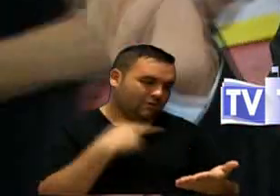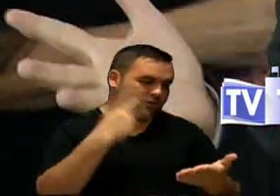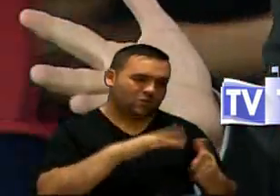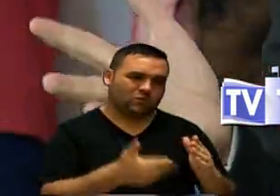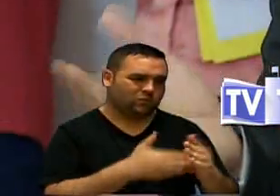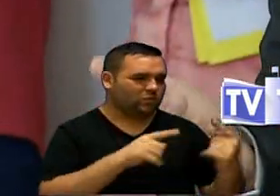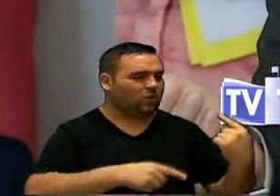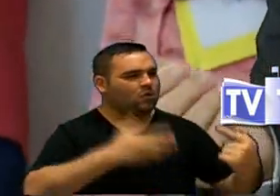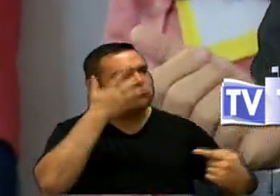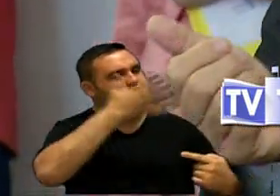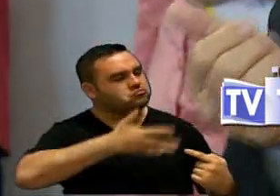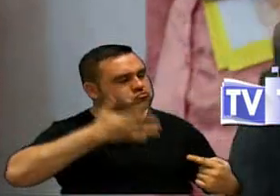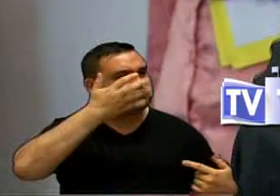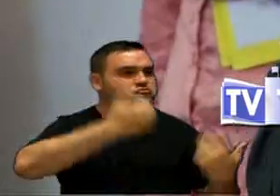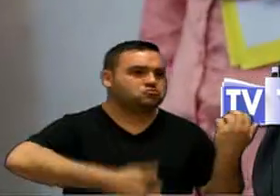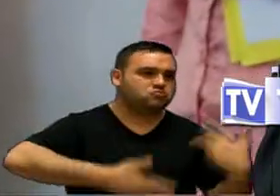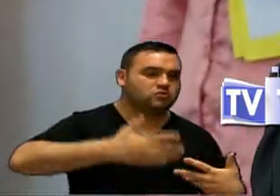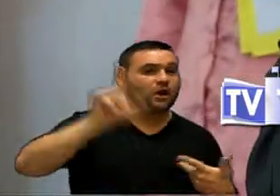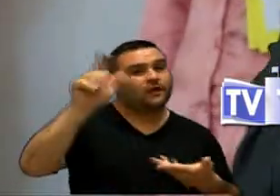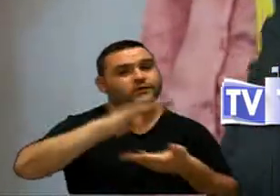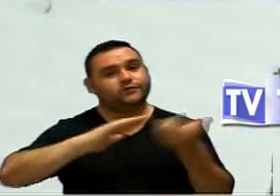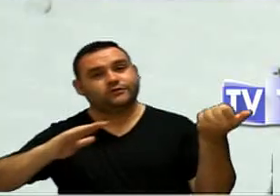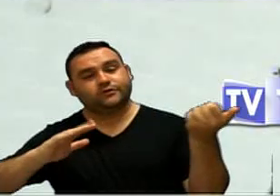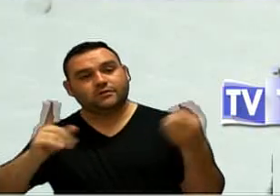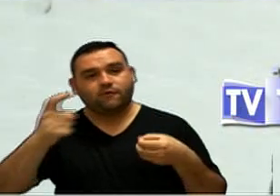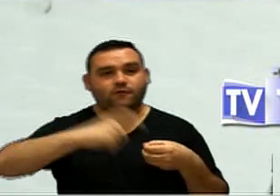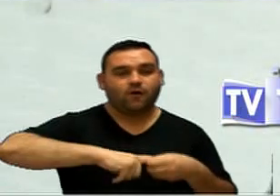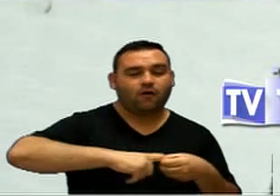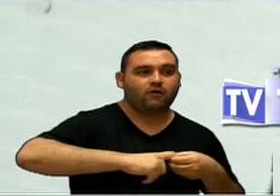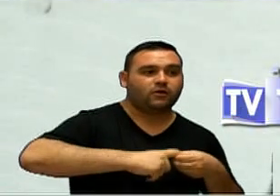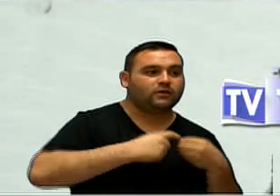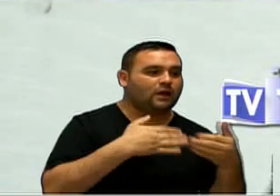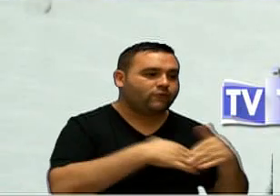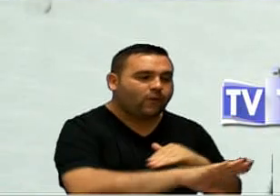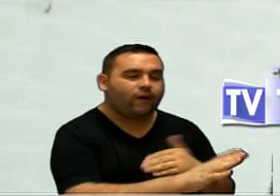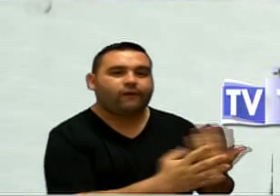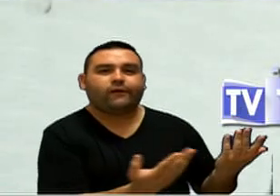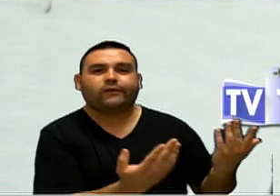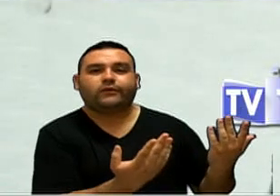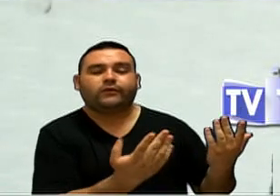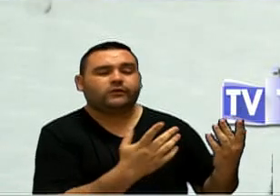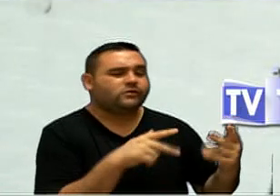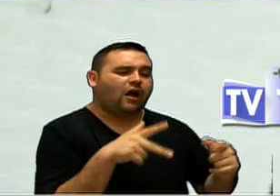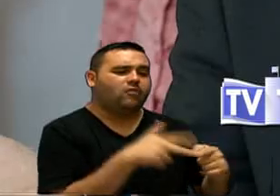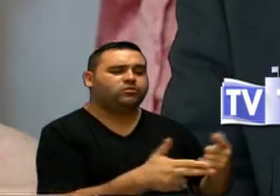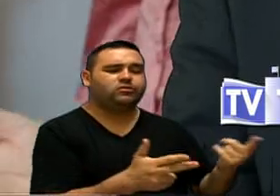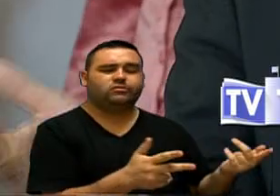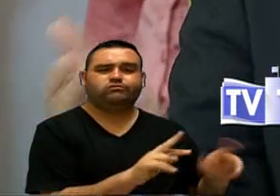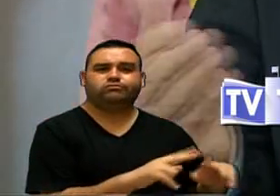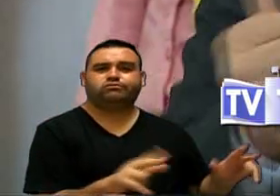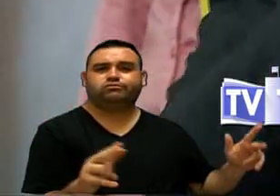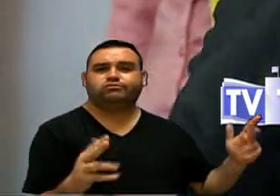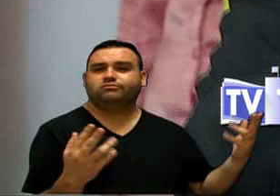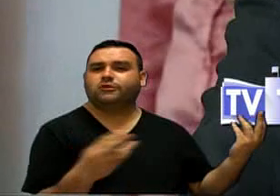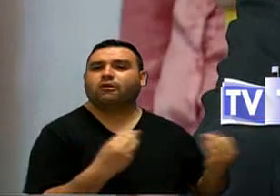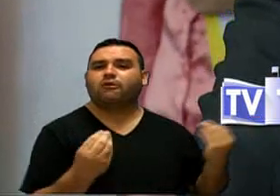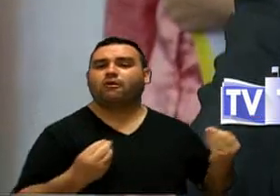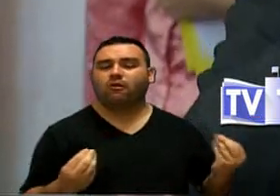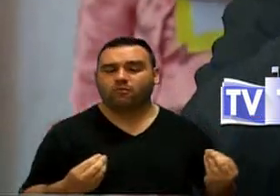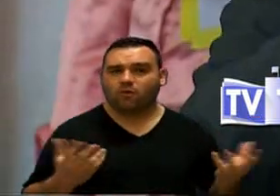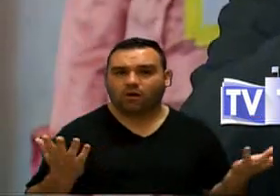vereadores discursam, e ele retira, e ele volta, manda arquivar, criam empecilhos. Como